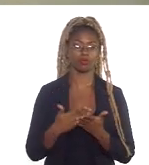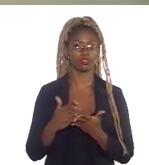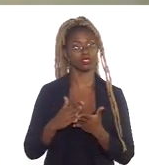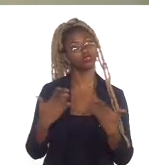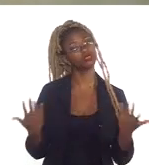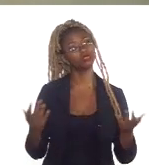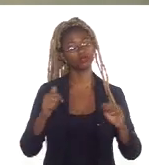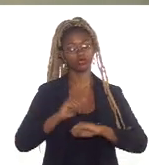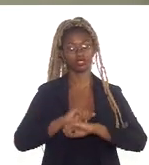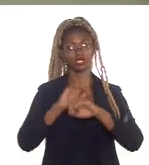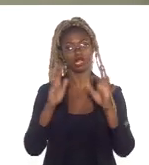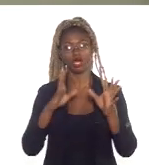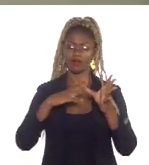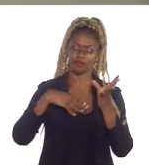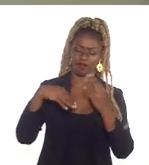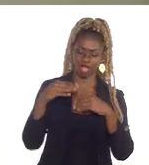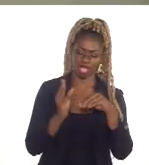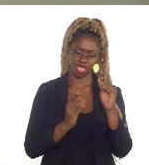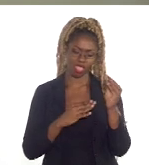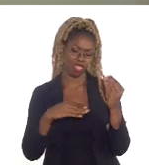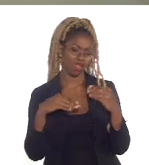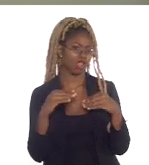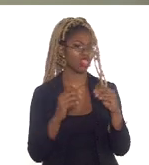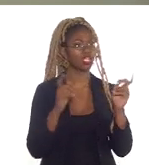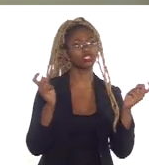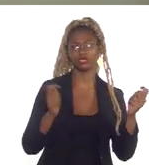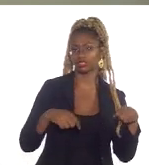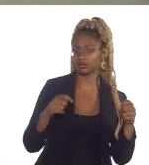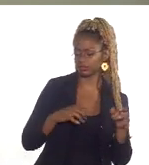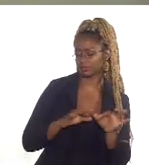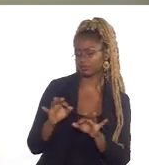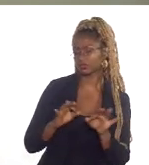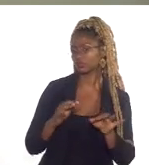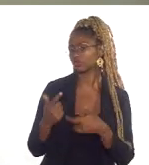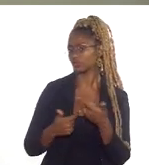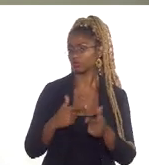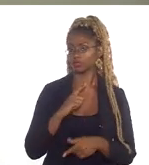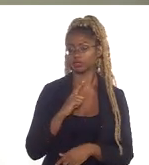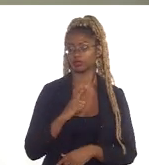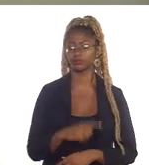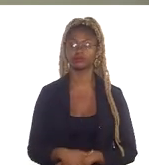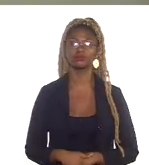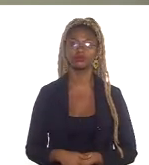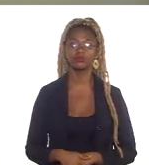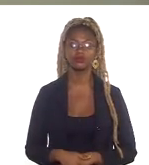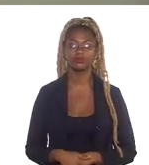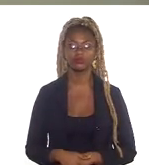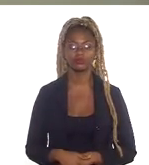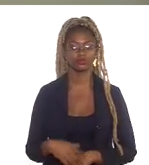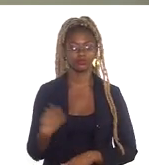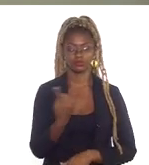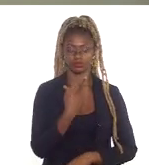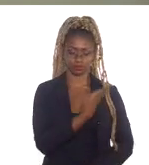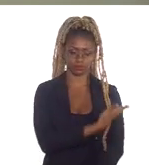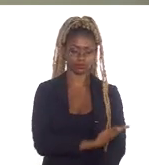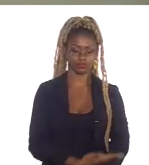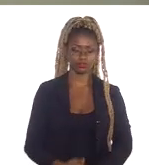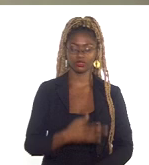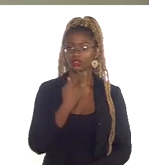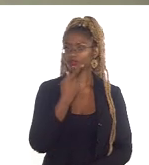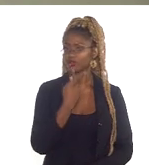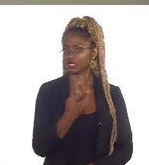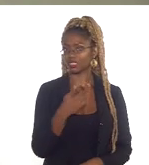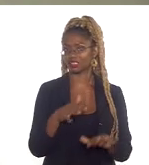Evidentemente, com toda a flexibilidade que um plano de trabalho tem. A gente costuma dizer no parlamento,